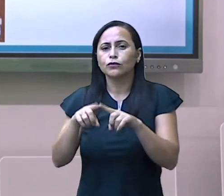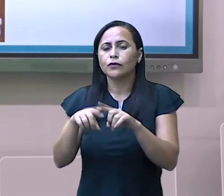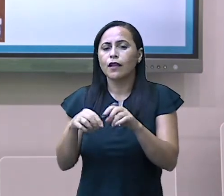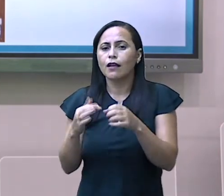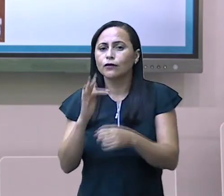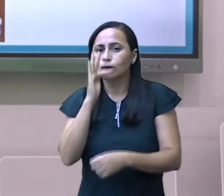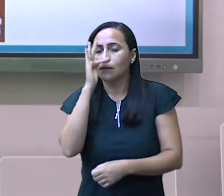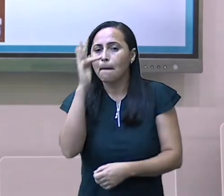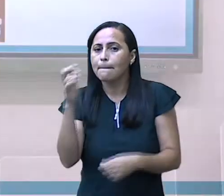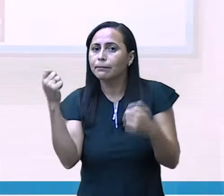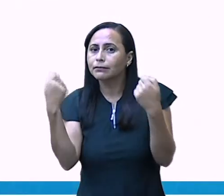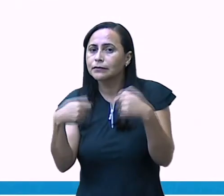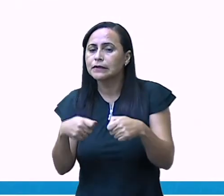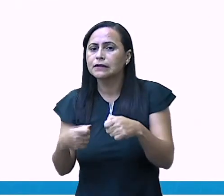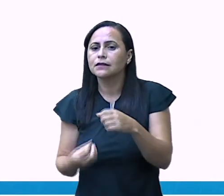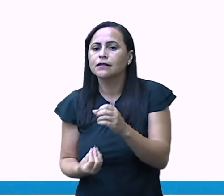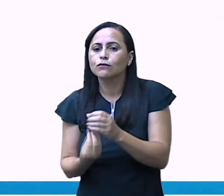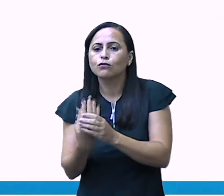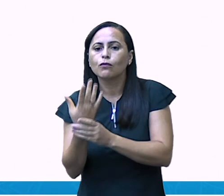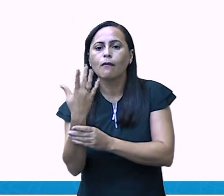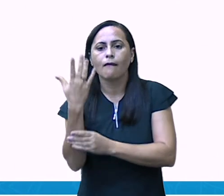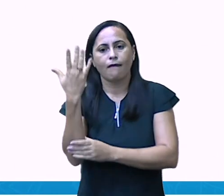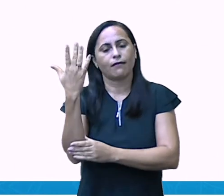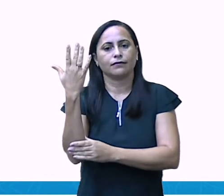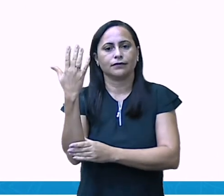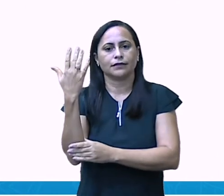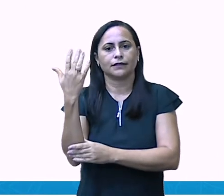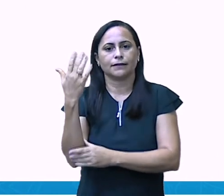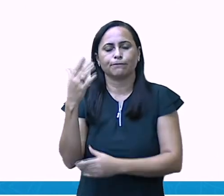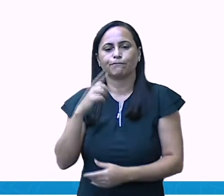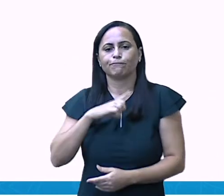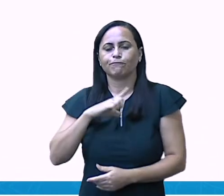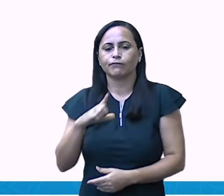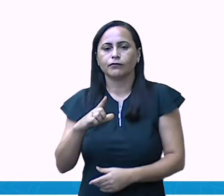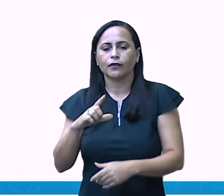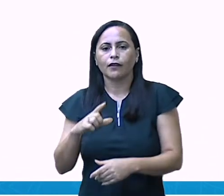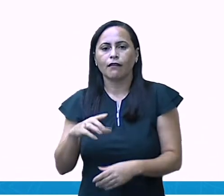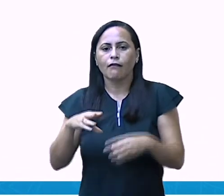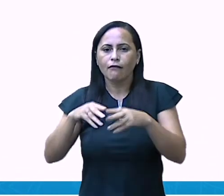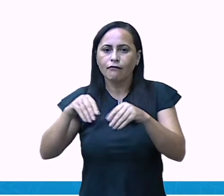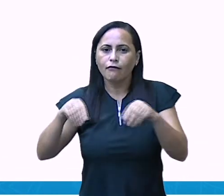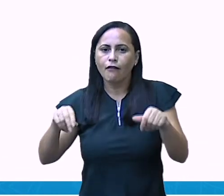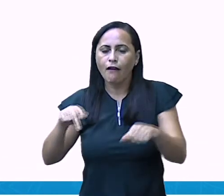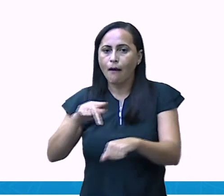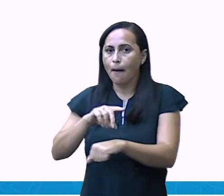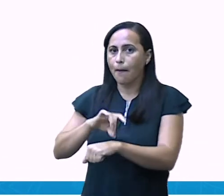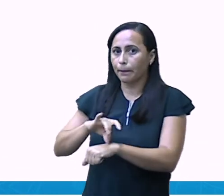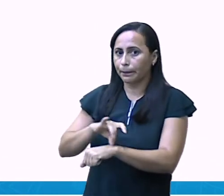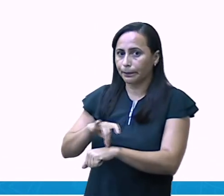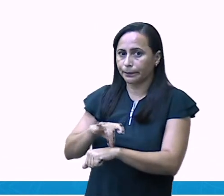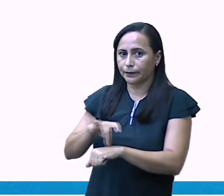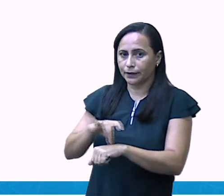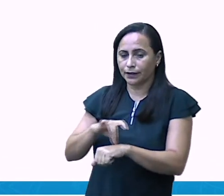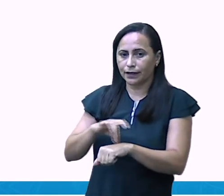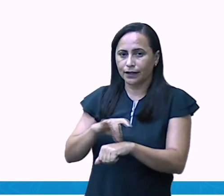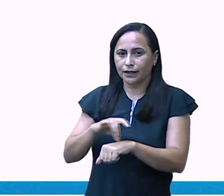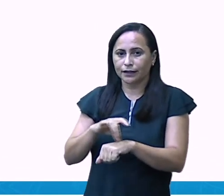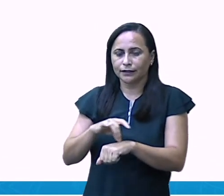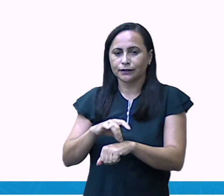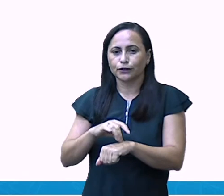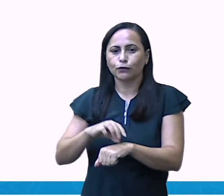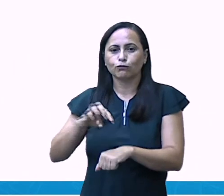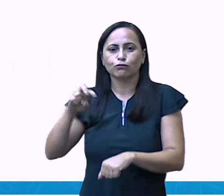desenvolver. Olha lá, as suas características, ela é uma terra preta, rica em nutrientes e